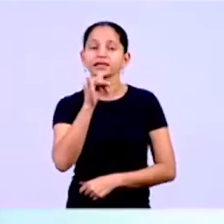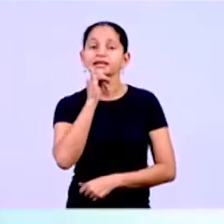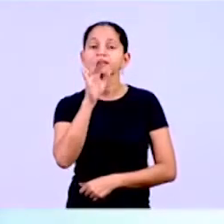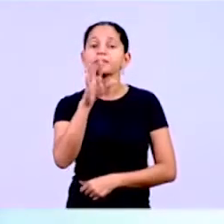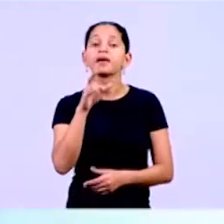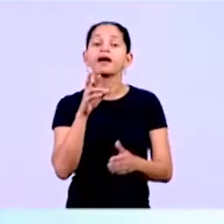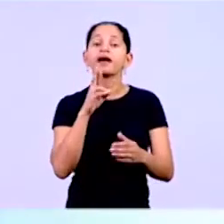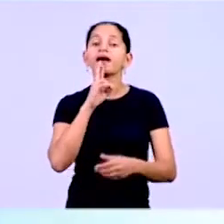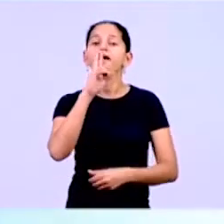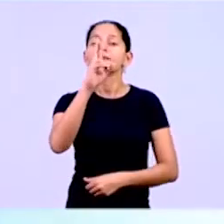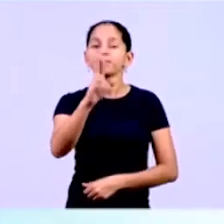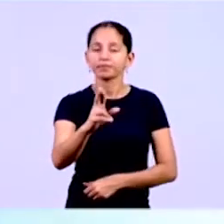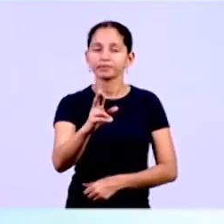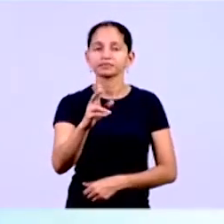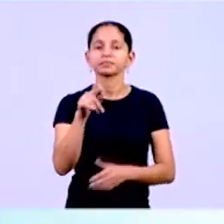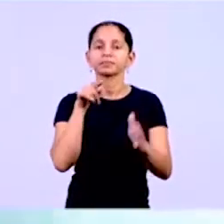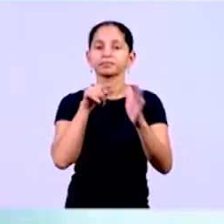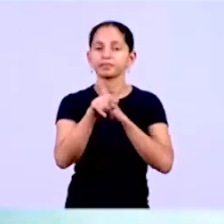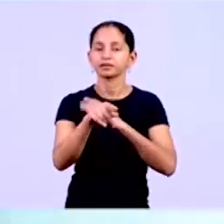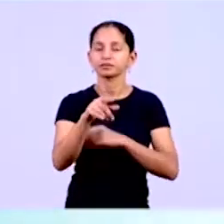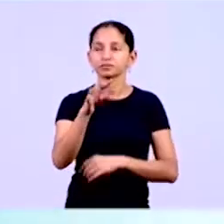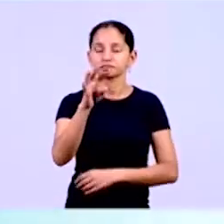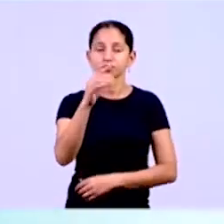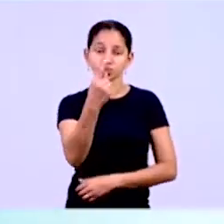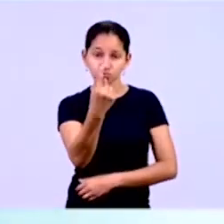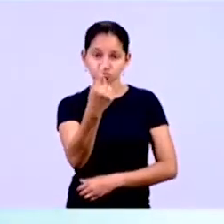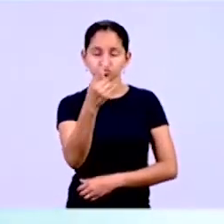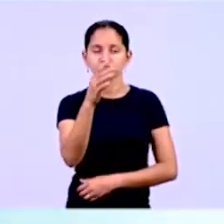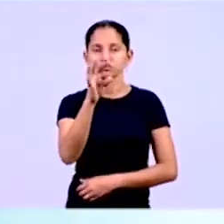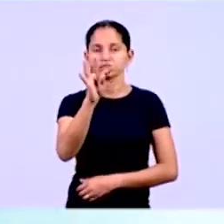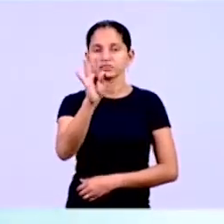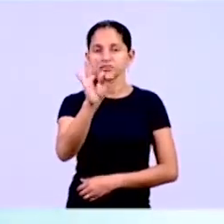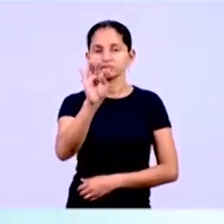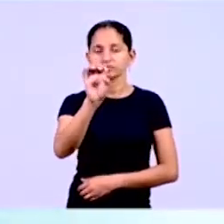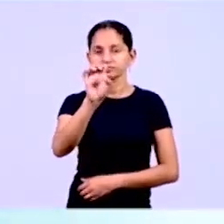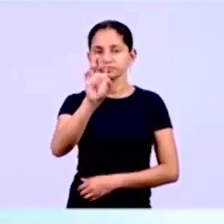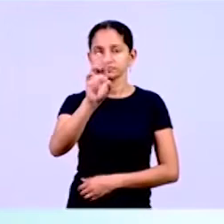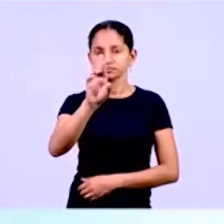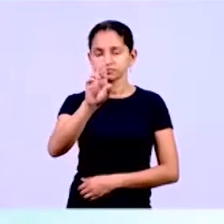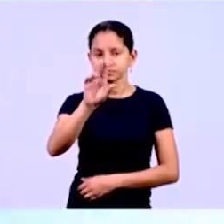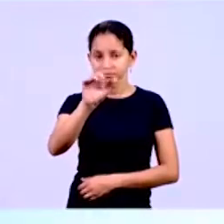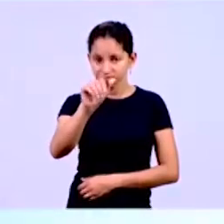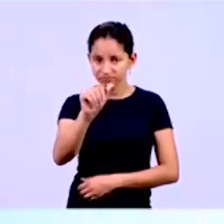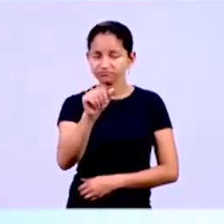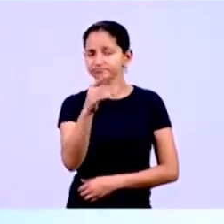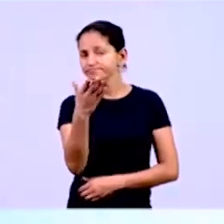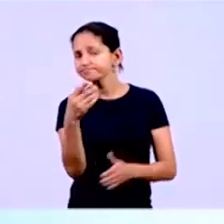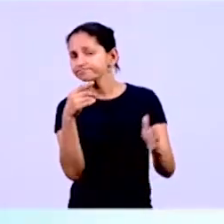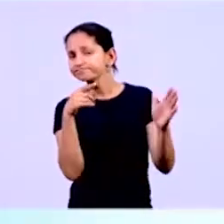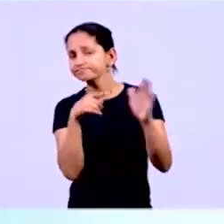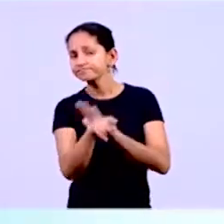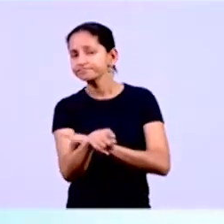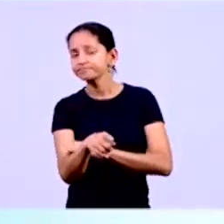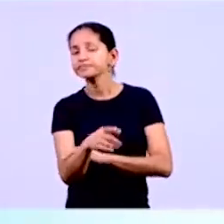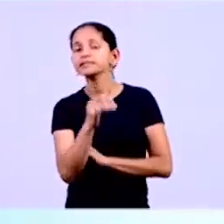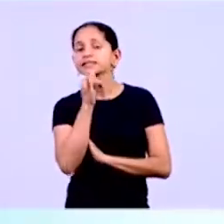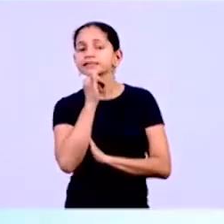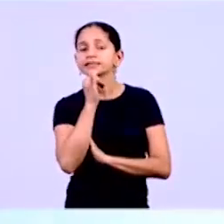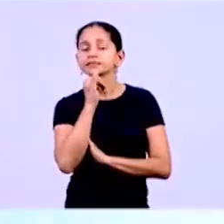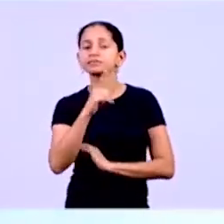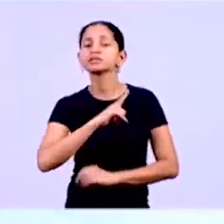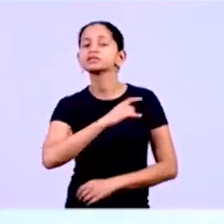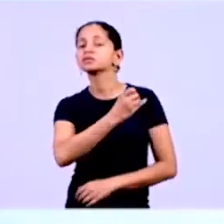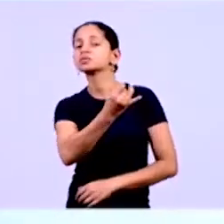compra aquele HD de 1 tera. Hoje nós temos HD de 1 tera, 2 teras. Notebook desse com HD de 2 teras. Imagina como é que nós